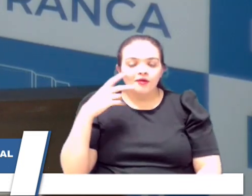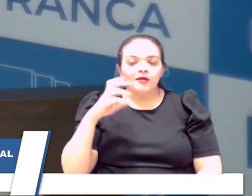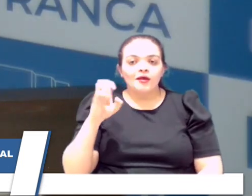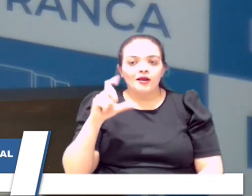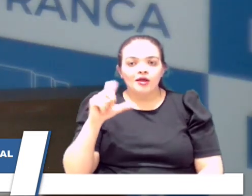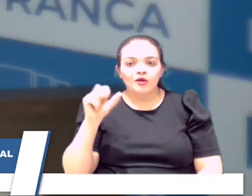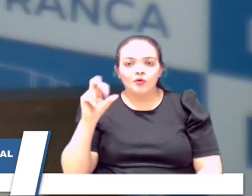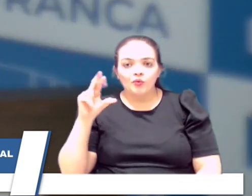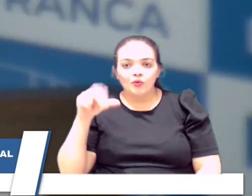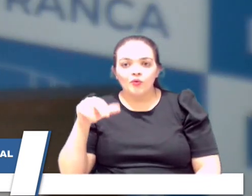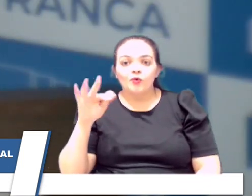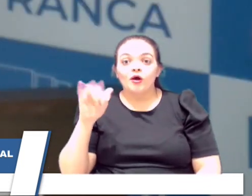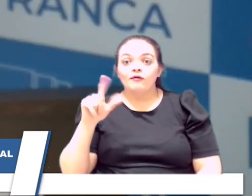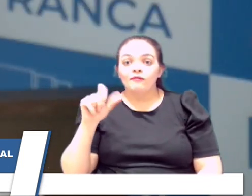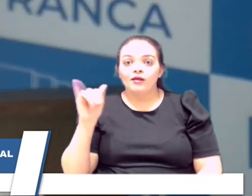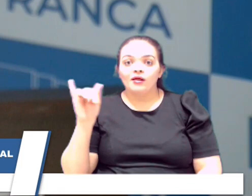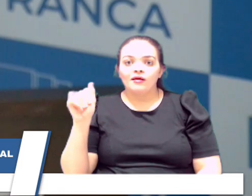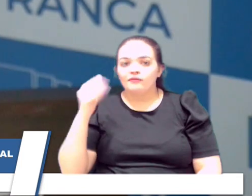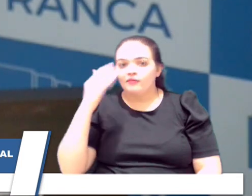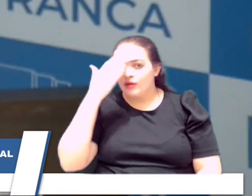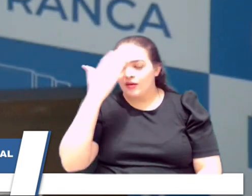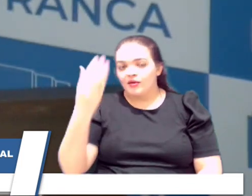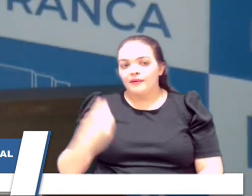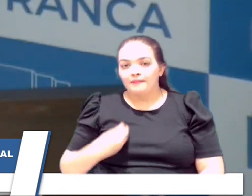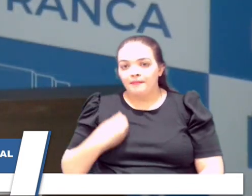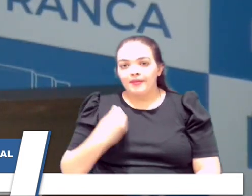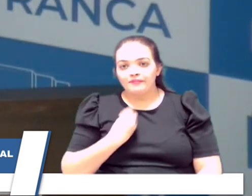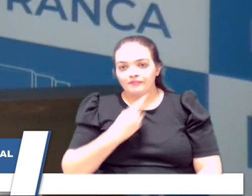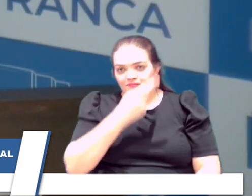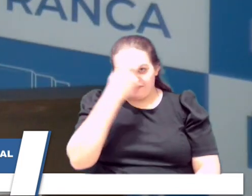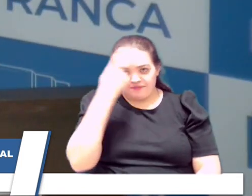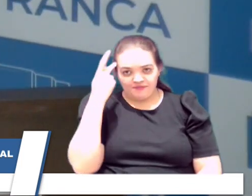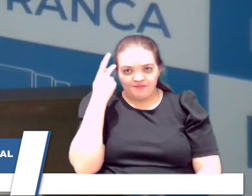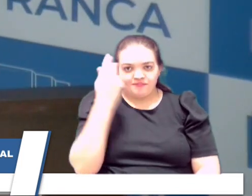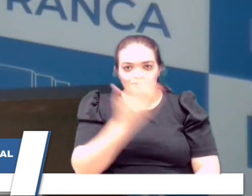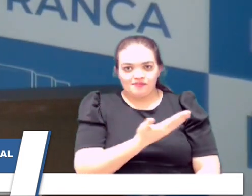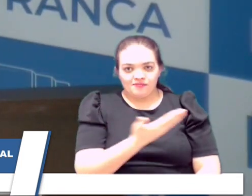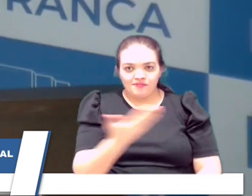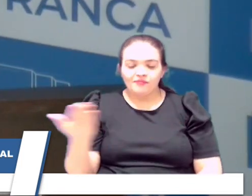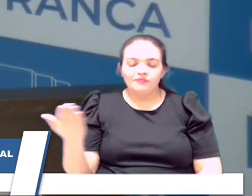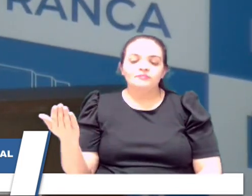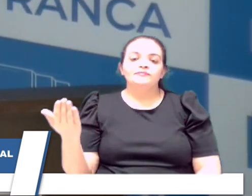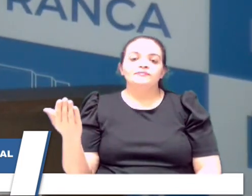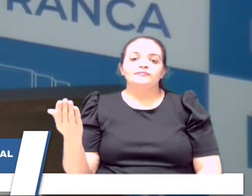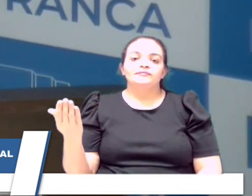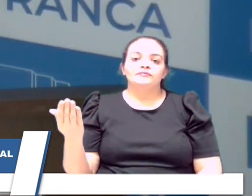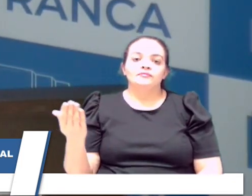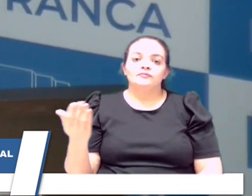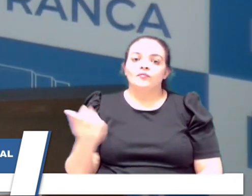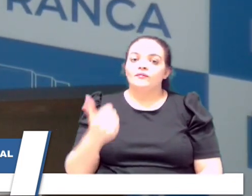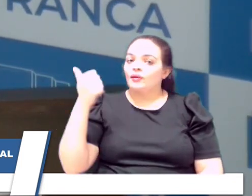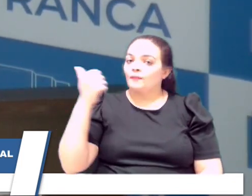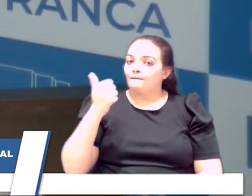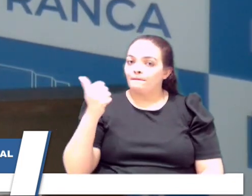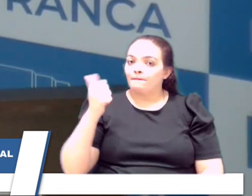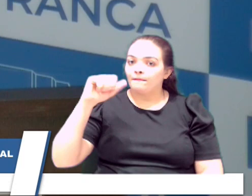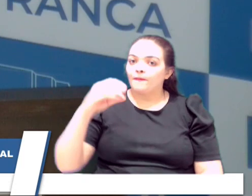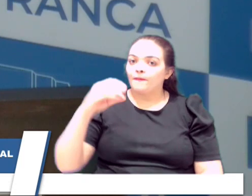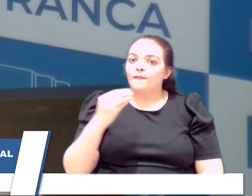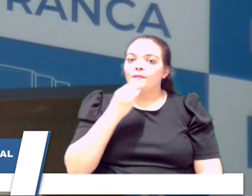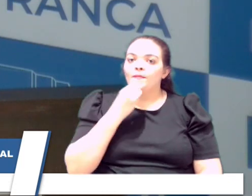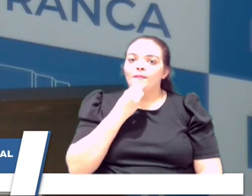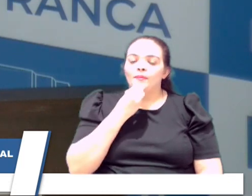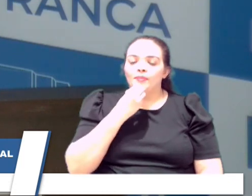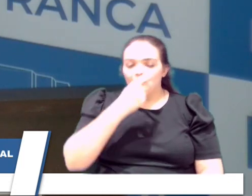a Flávia. Queria agradecer a presença de todos que estão aqui. Pessoal, primeiramente eu queria aproveitar que estão